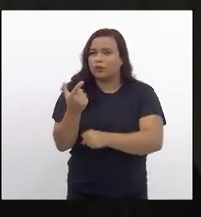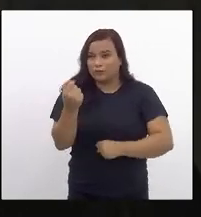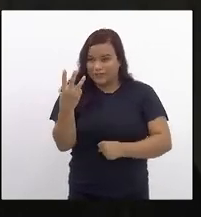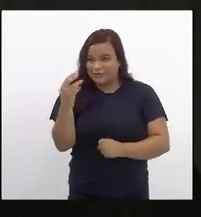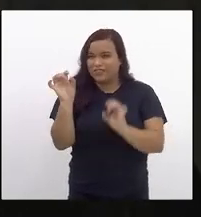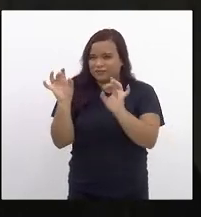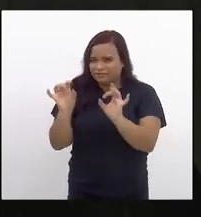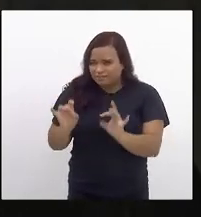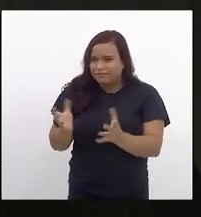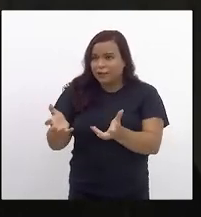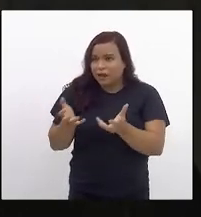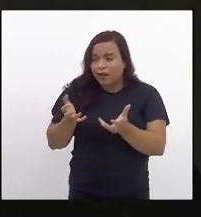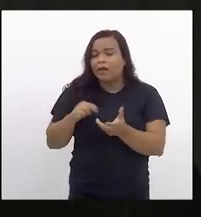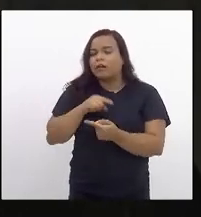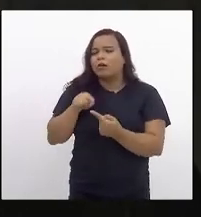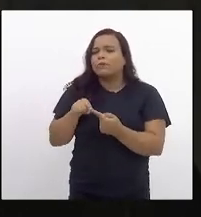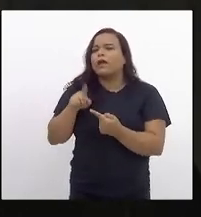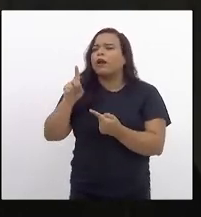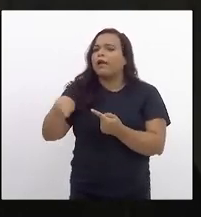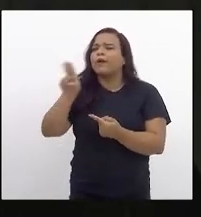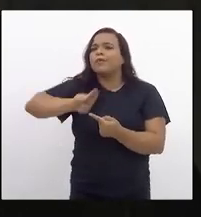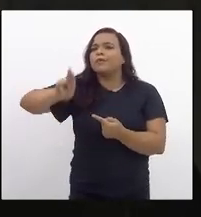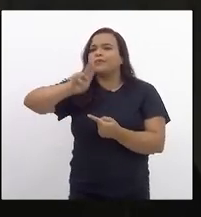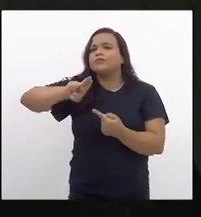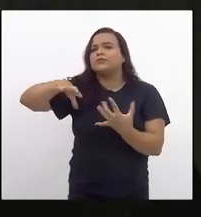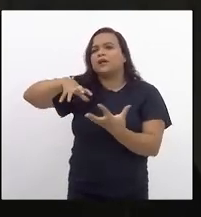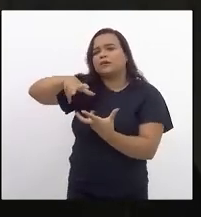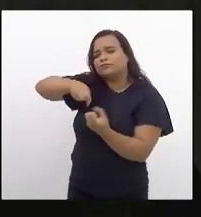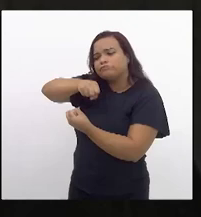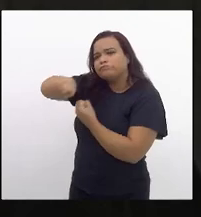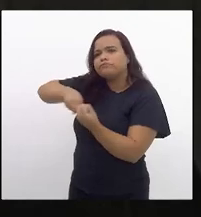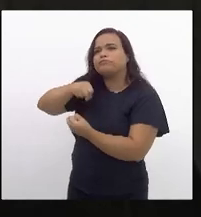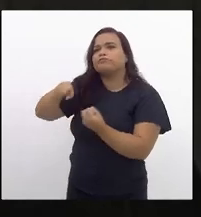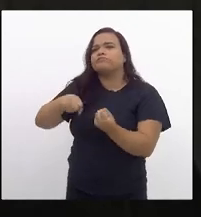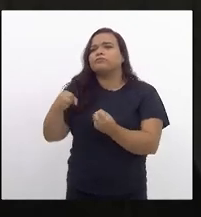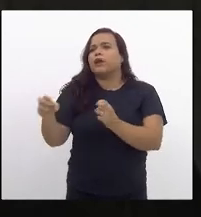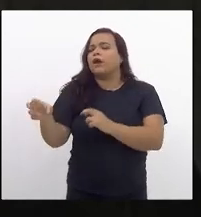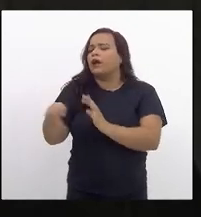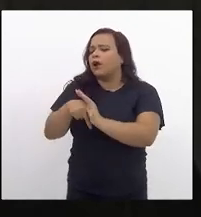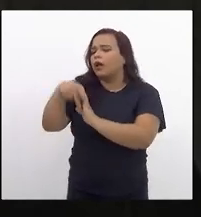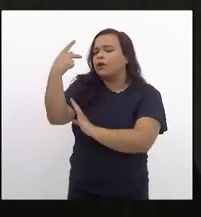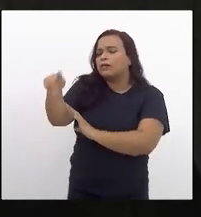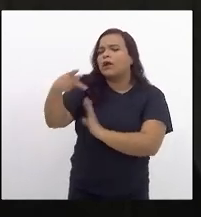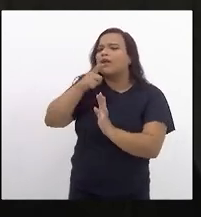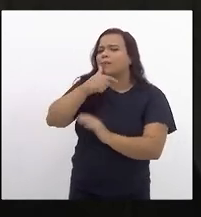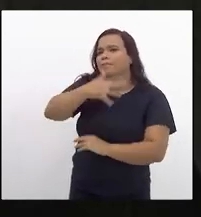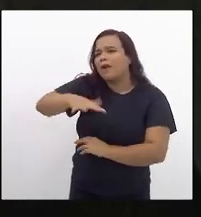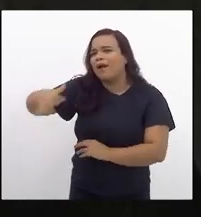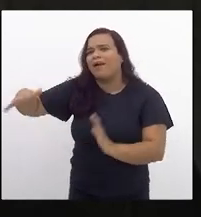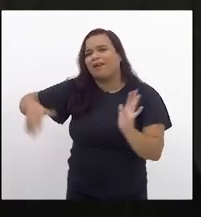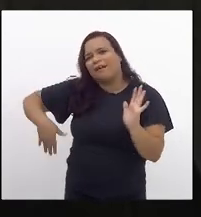pela utilização sustentável dos recursos do mar e das atividades produtivas